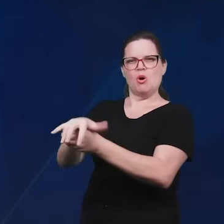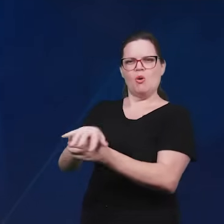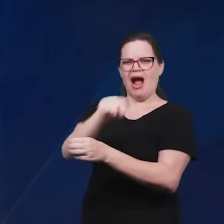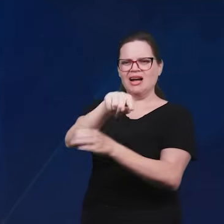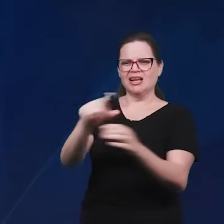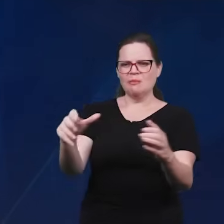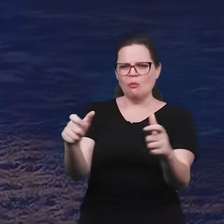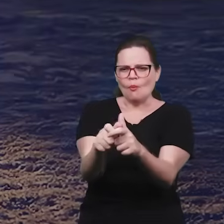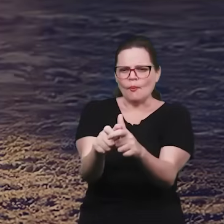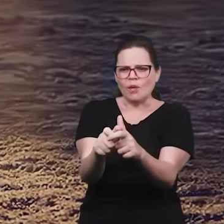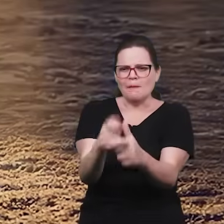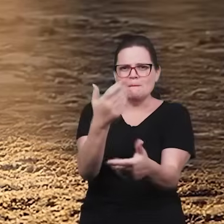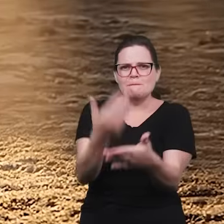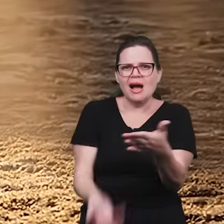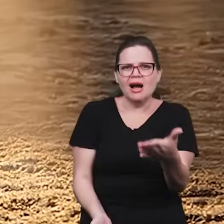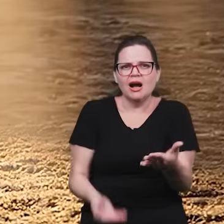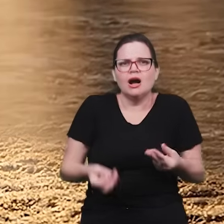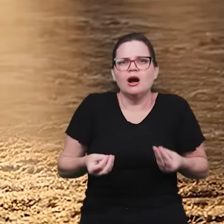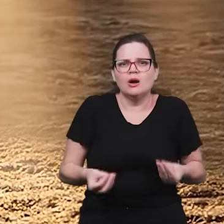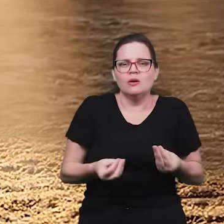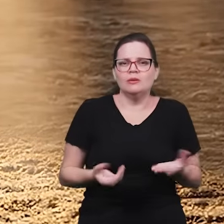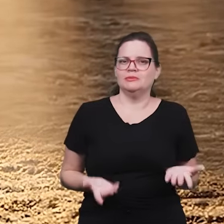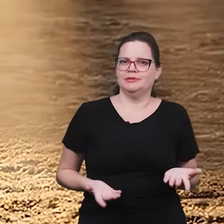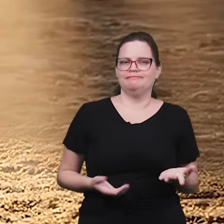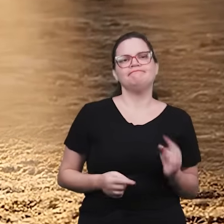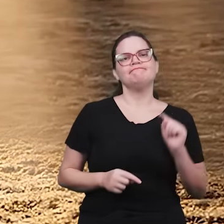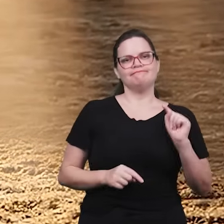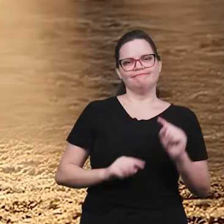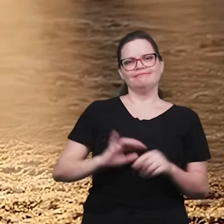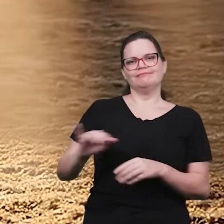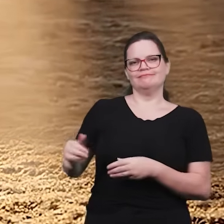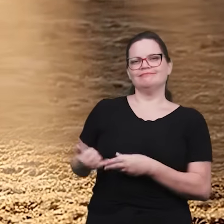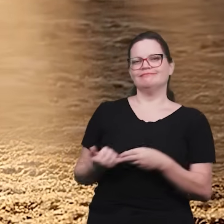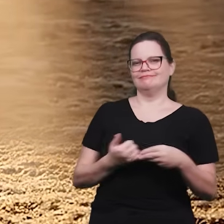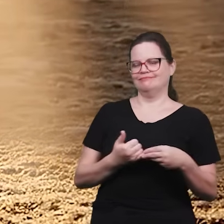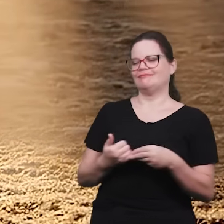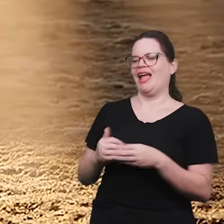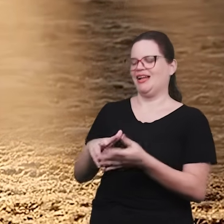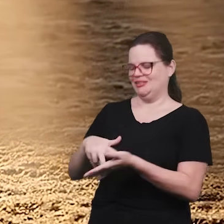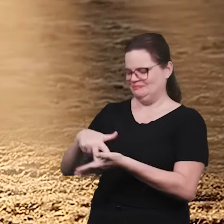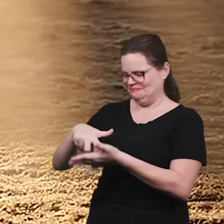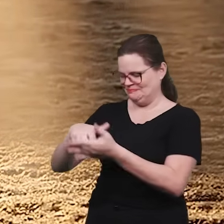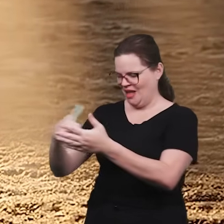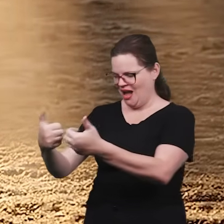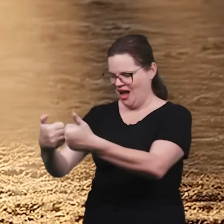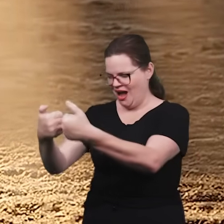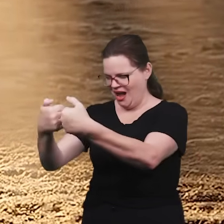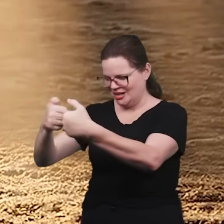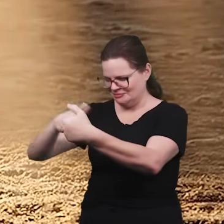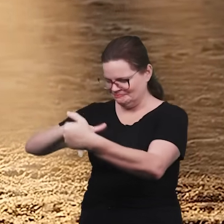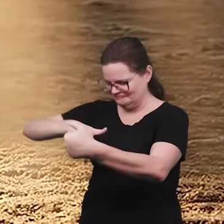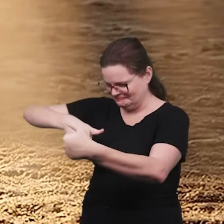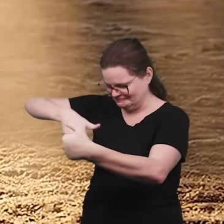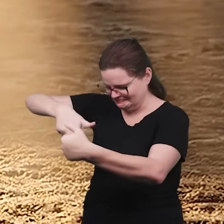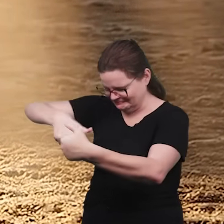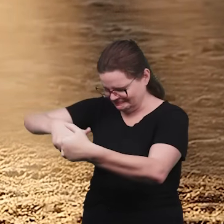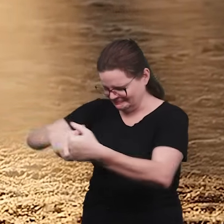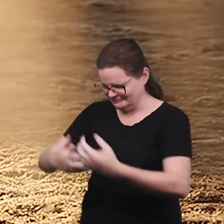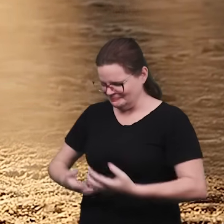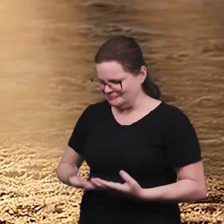Agora, prostrado aos pés do Senhor, diante da Arca da Aliança, Josué apresentou a Deus a